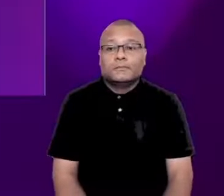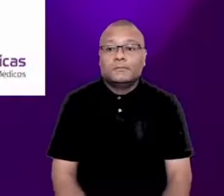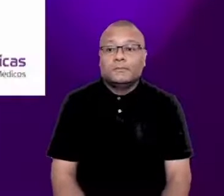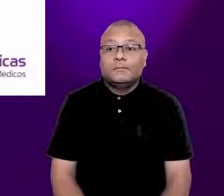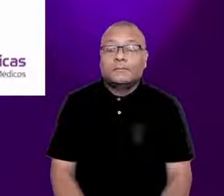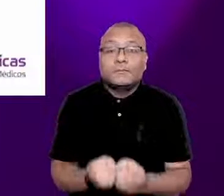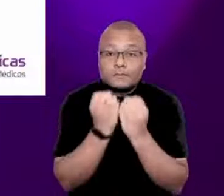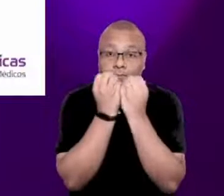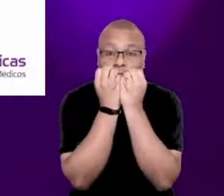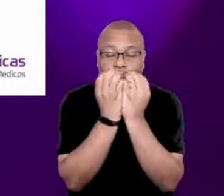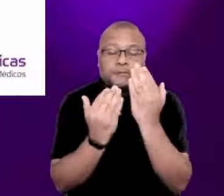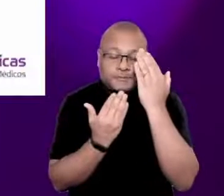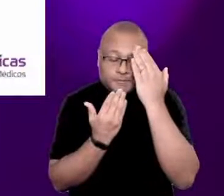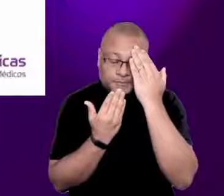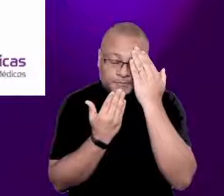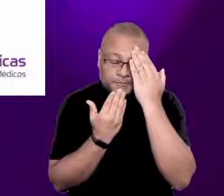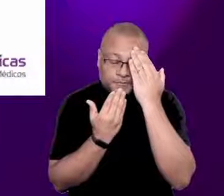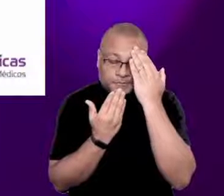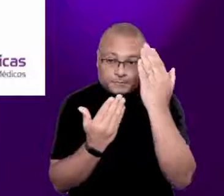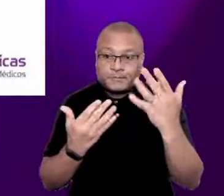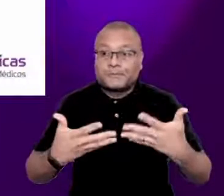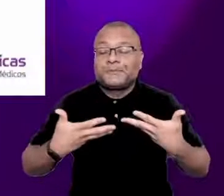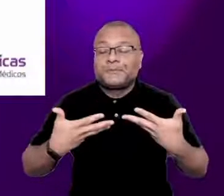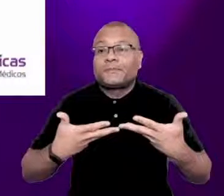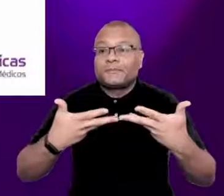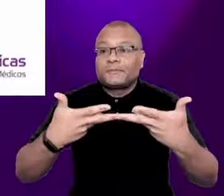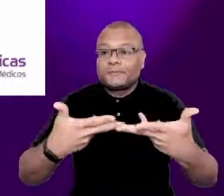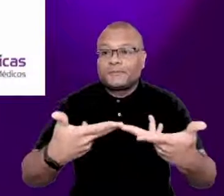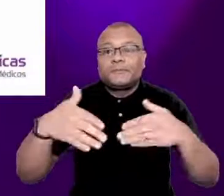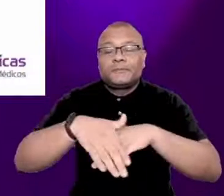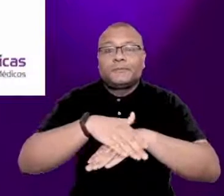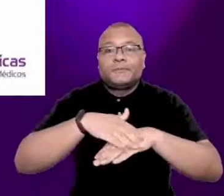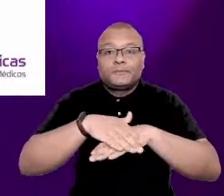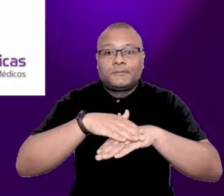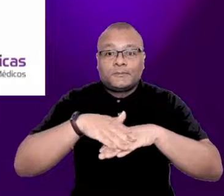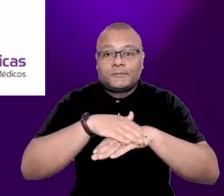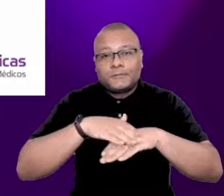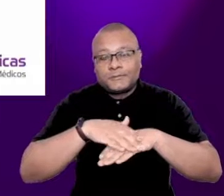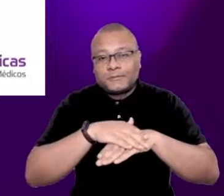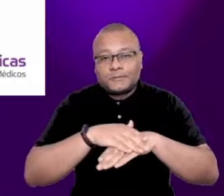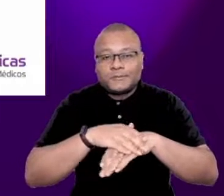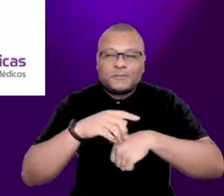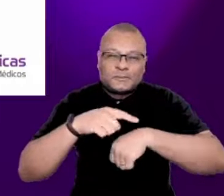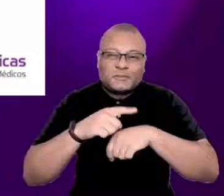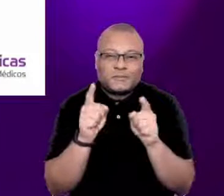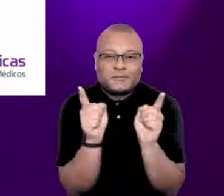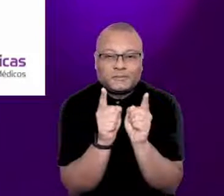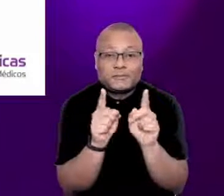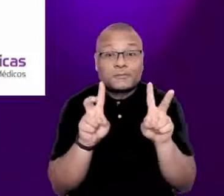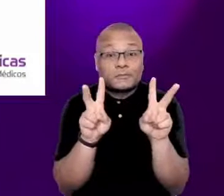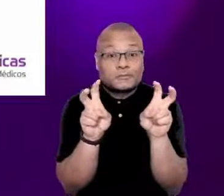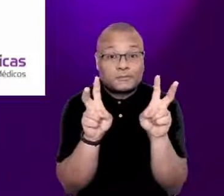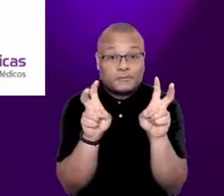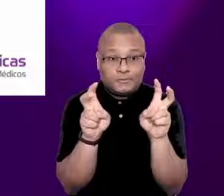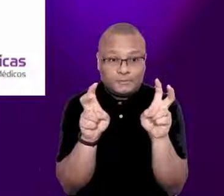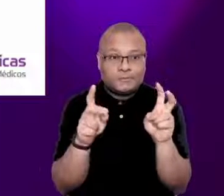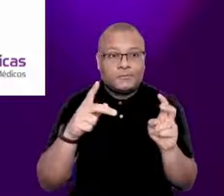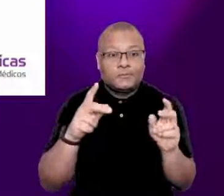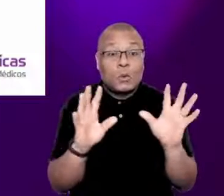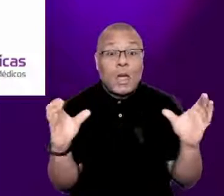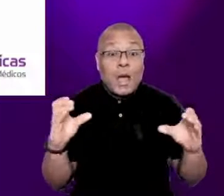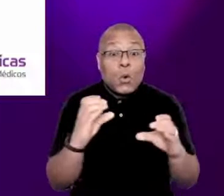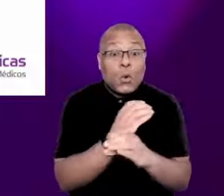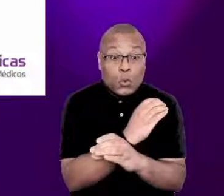Bom, muito obrigada por esse convite. A gente vai falar nos próximos minutos sobre os PROMs, né, os